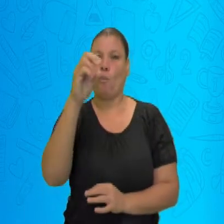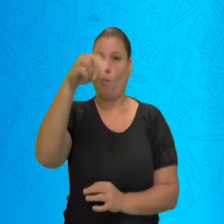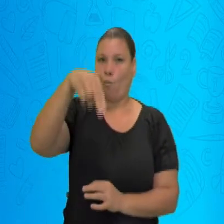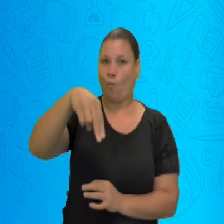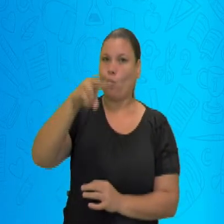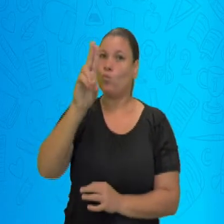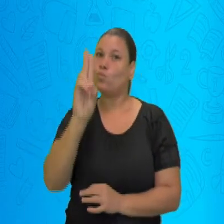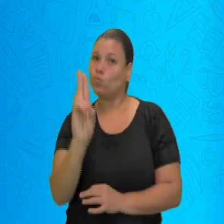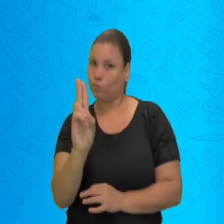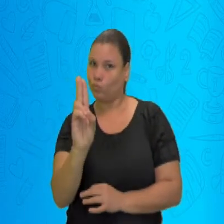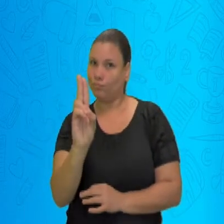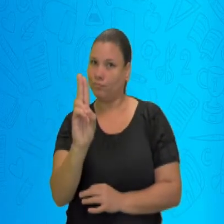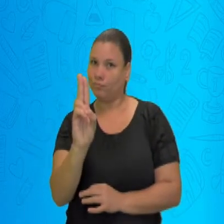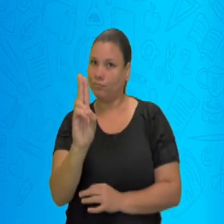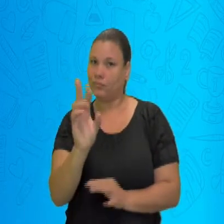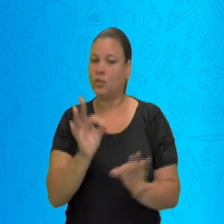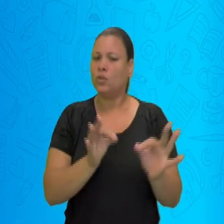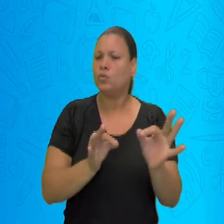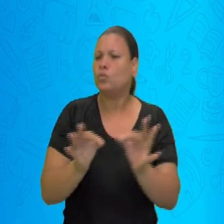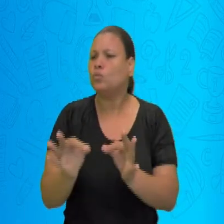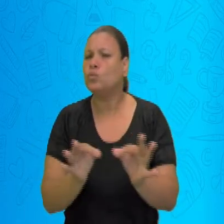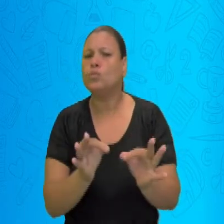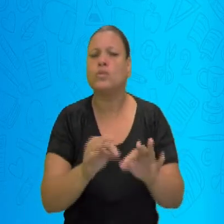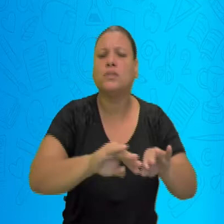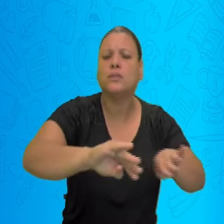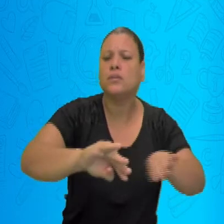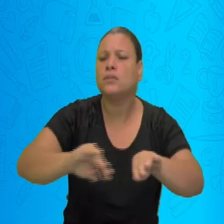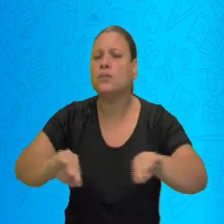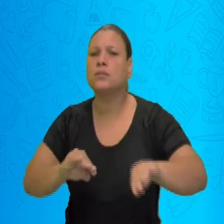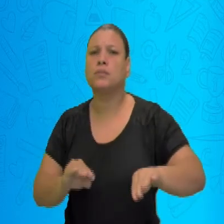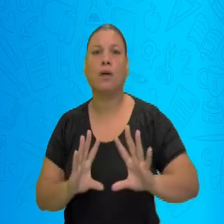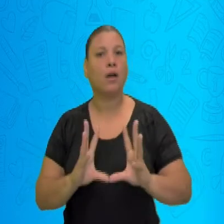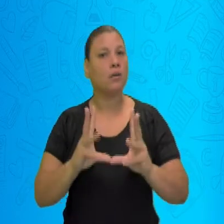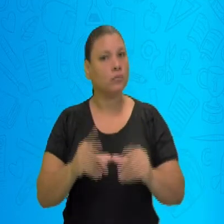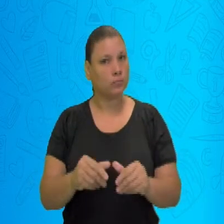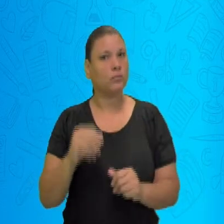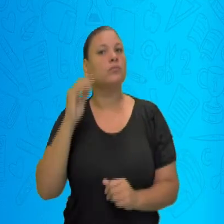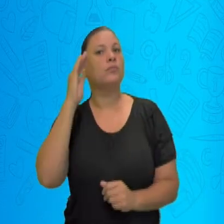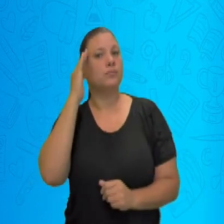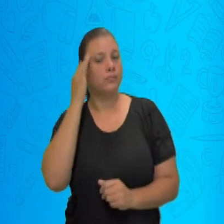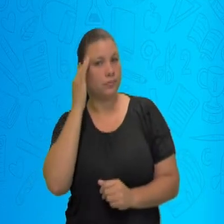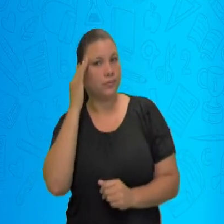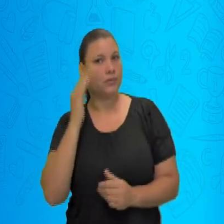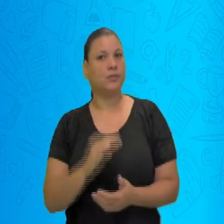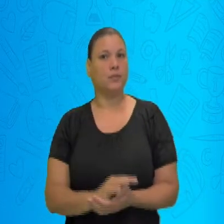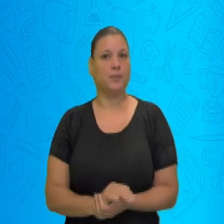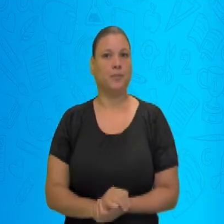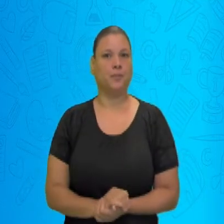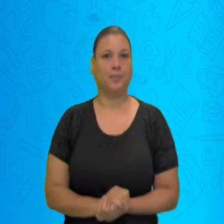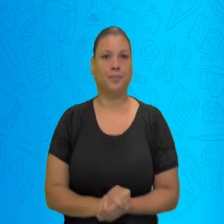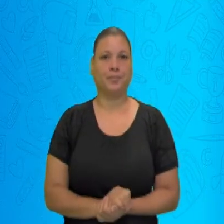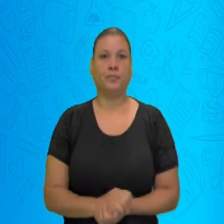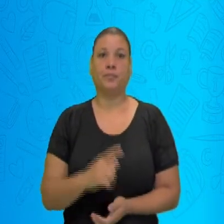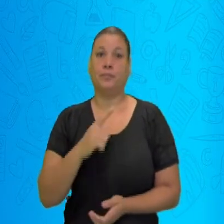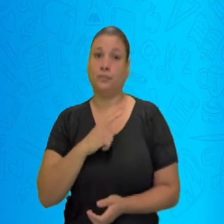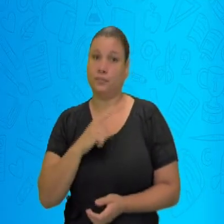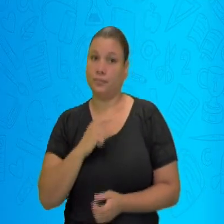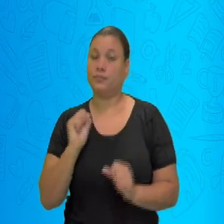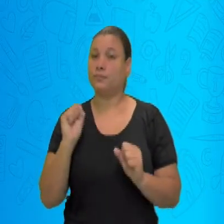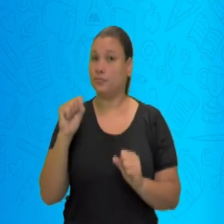existem América do Norte e América do Sul. É uma divisão ainda